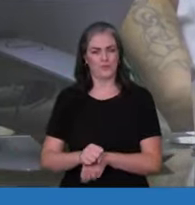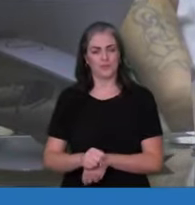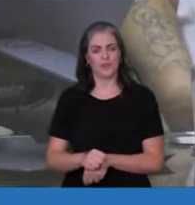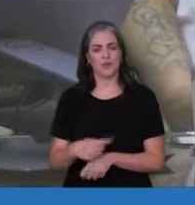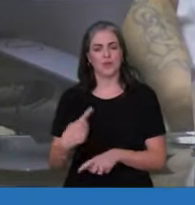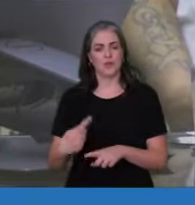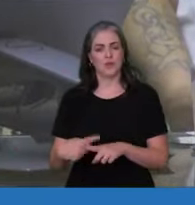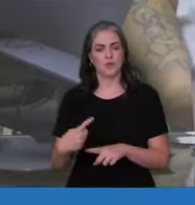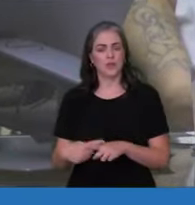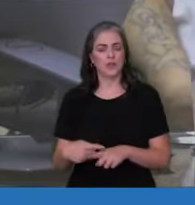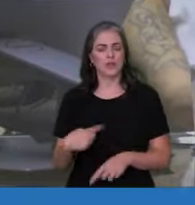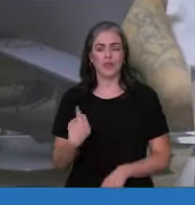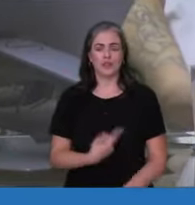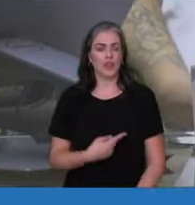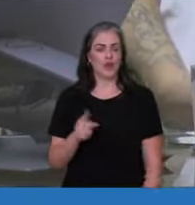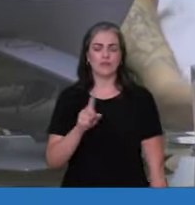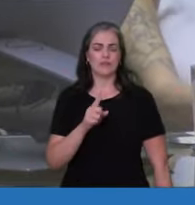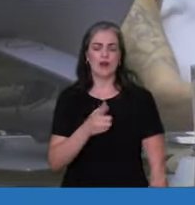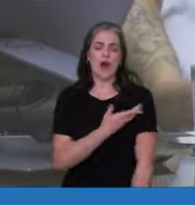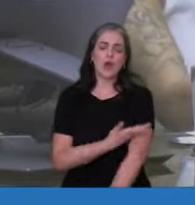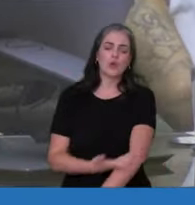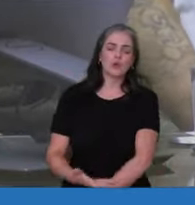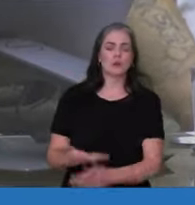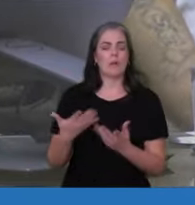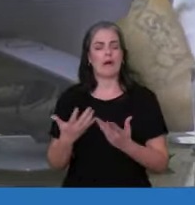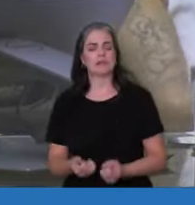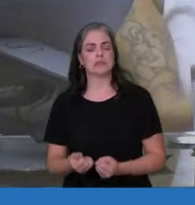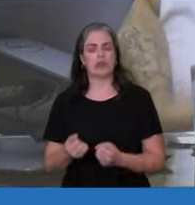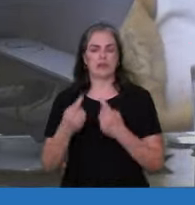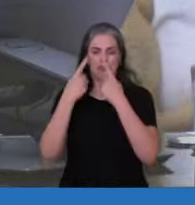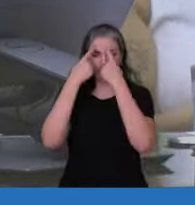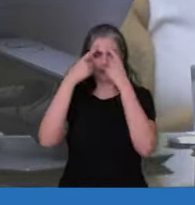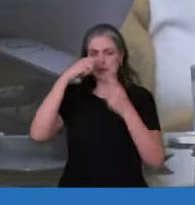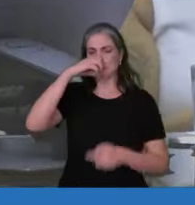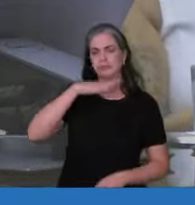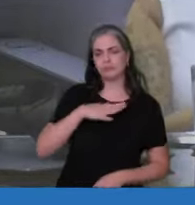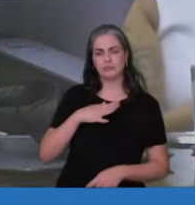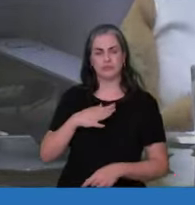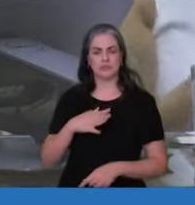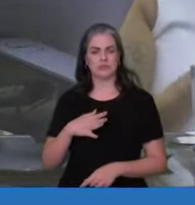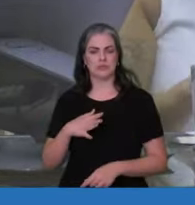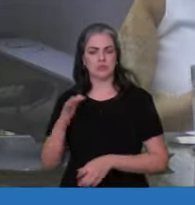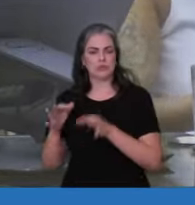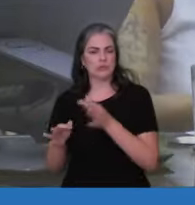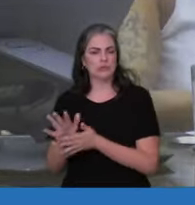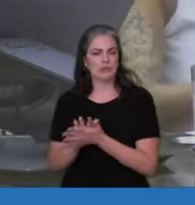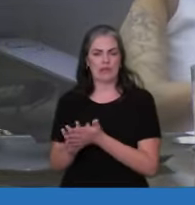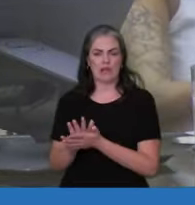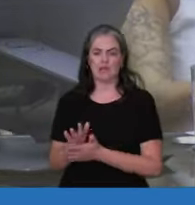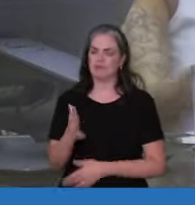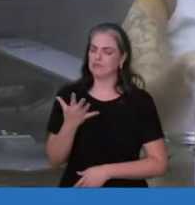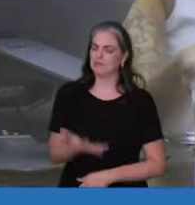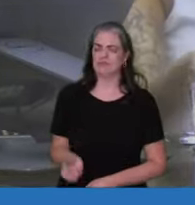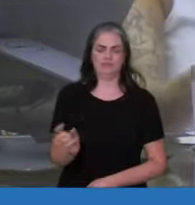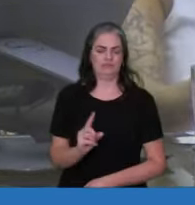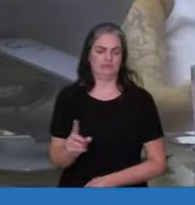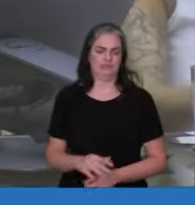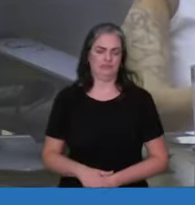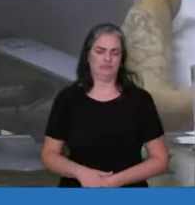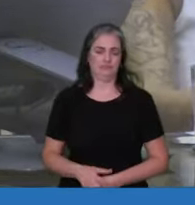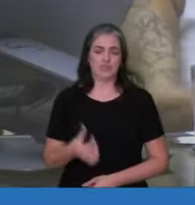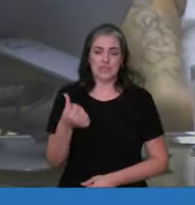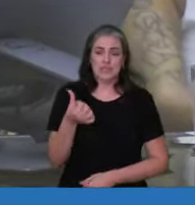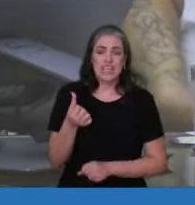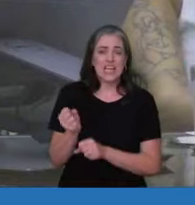nos acostumamos com a impunidade e com a violência política. Finalmente, após 6 anos de